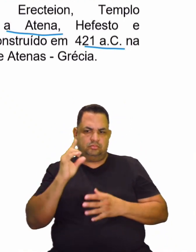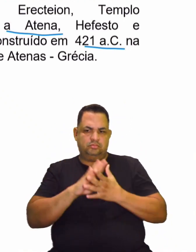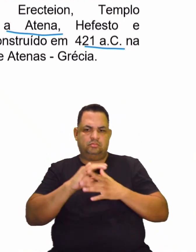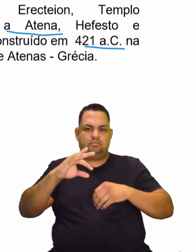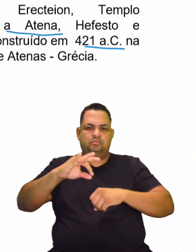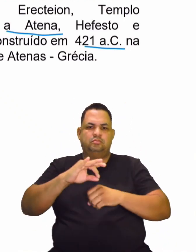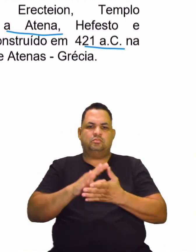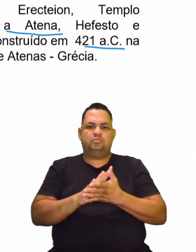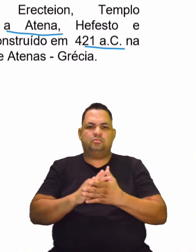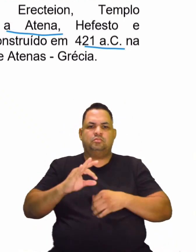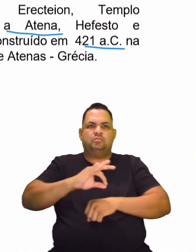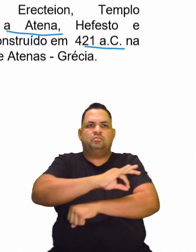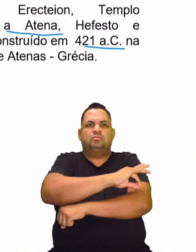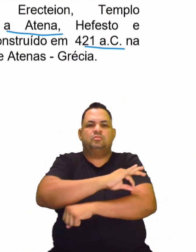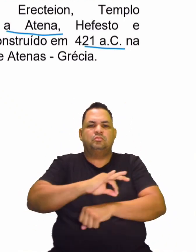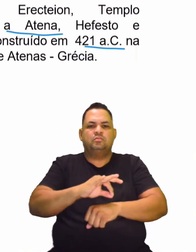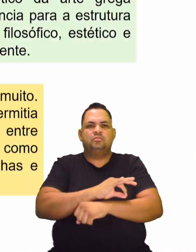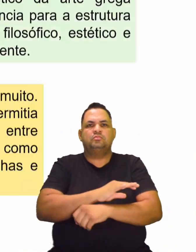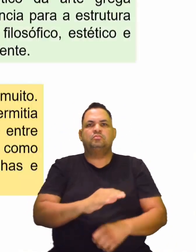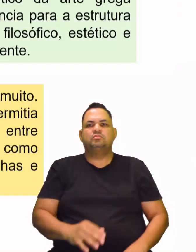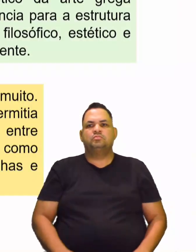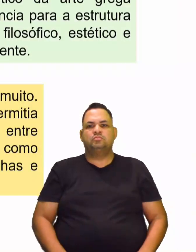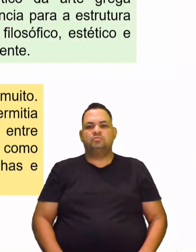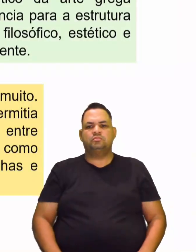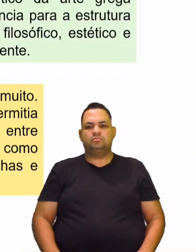arquiteturas aí. Muito bem.